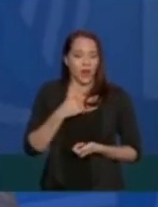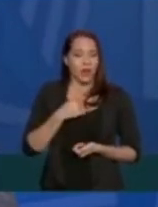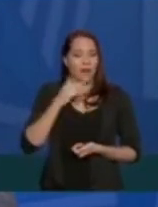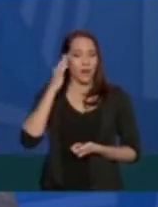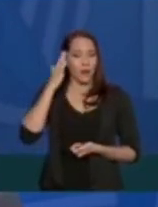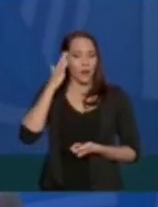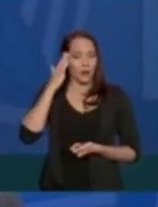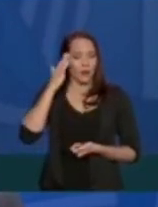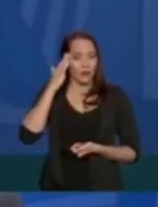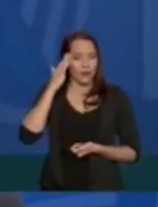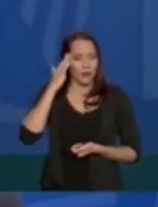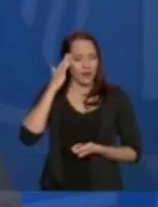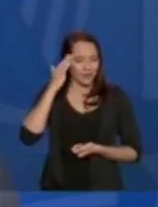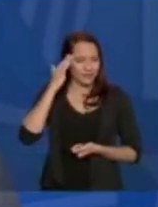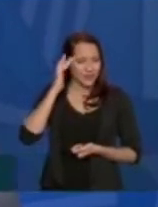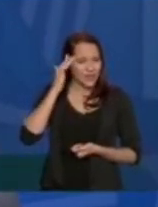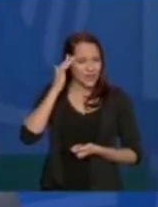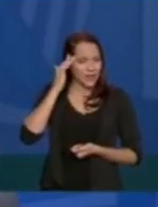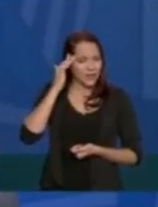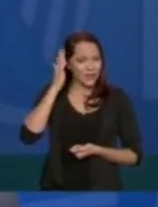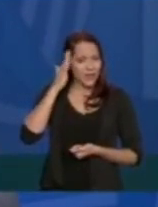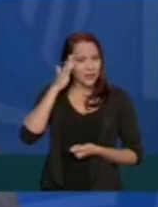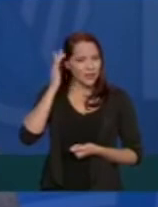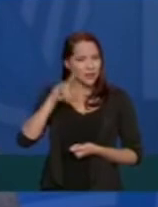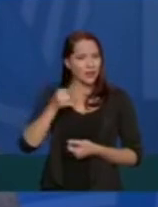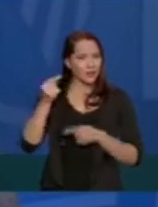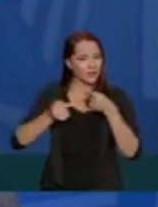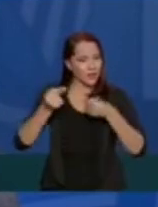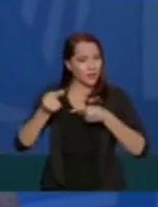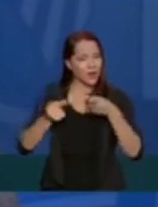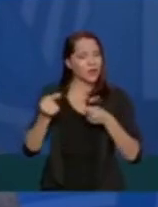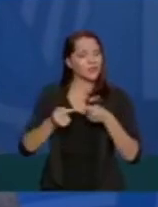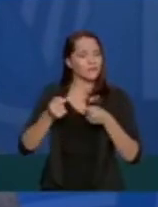entendo que é um debate viável.